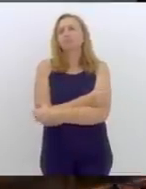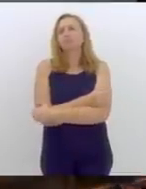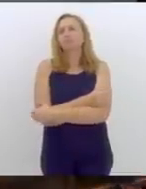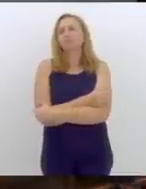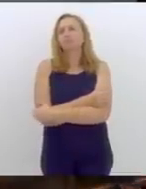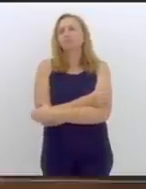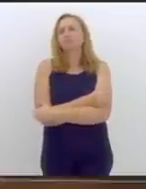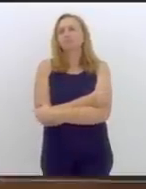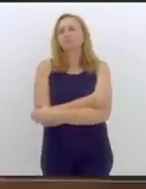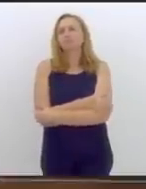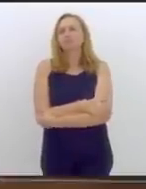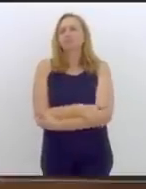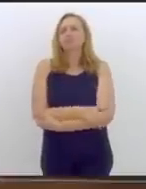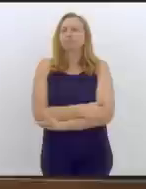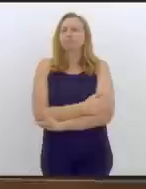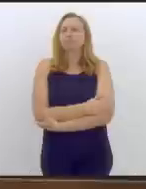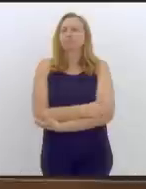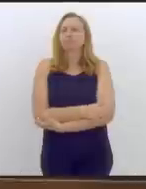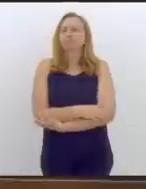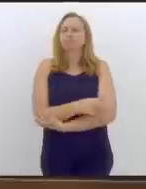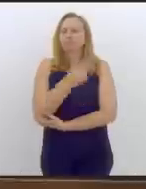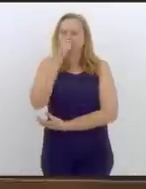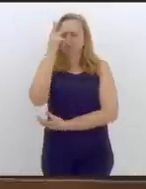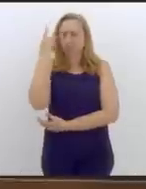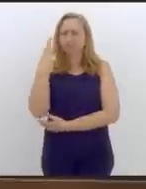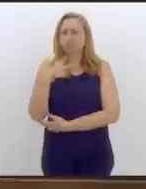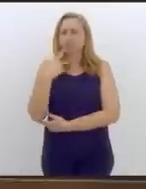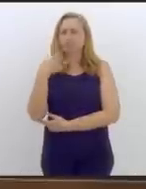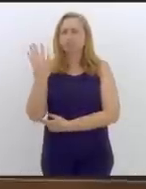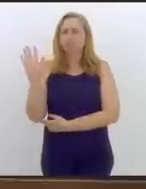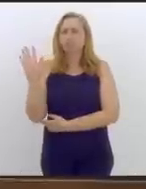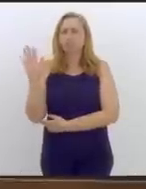alguém quer usar a palavra por favor algum escrito aí